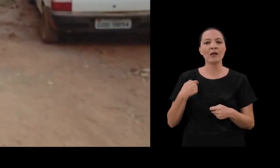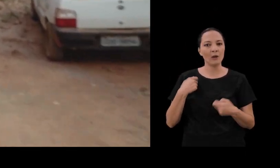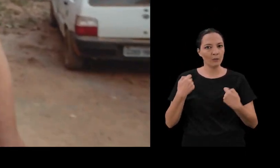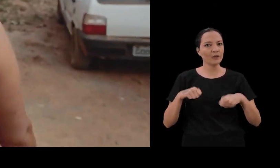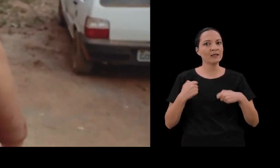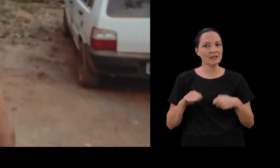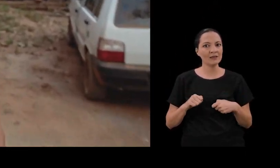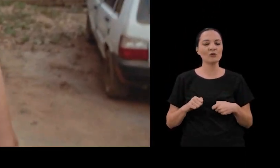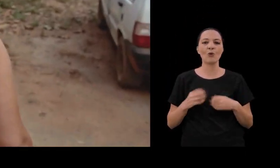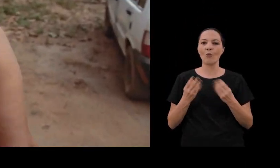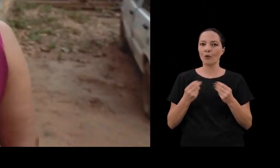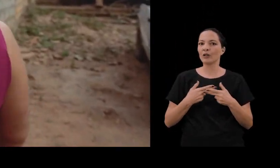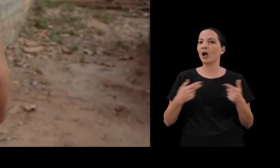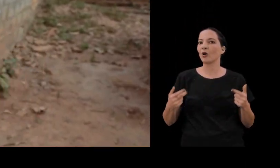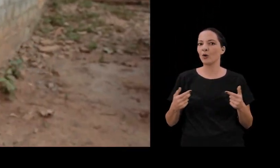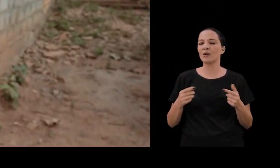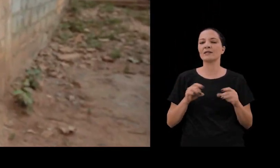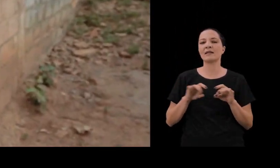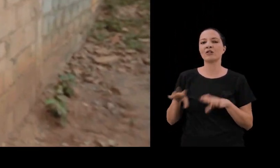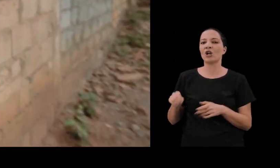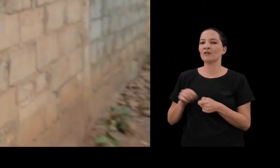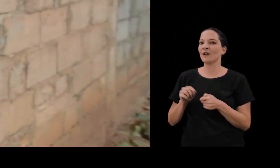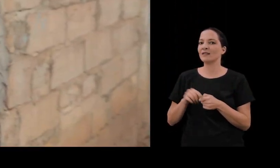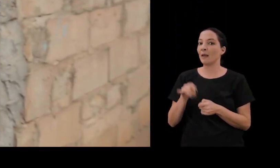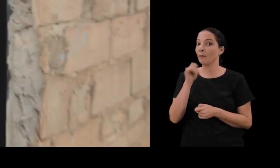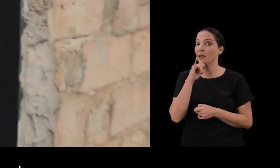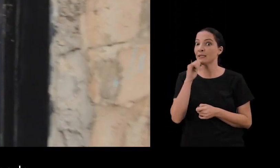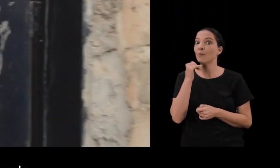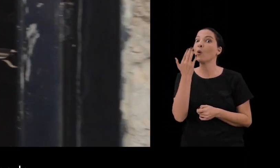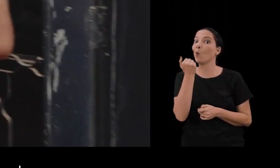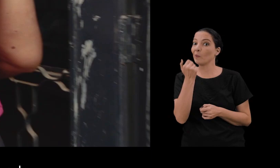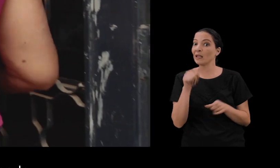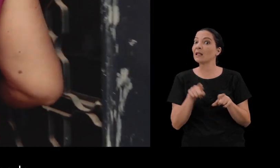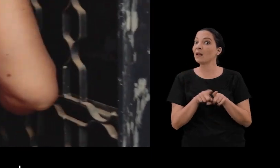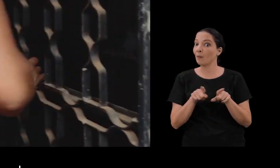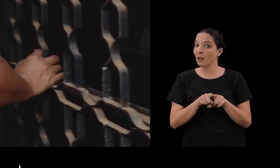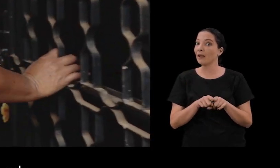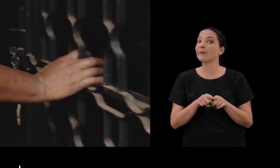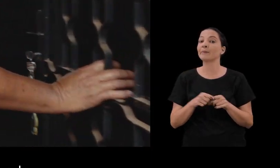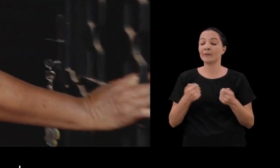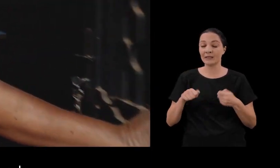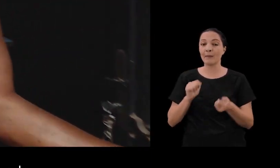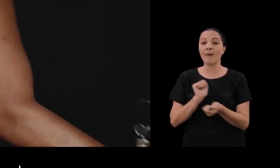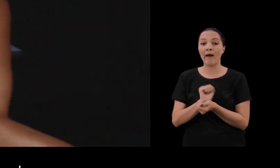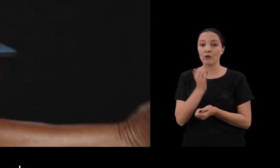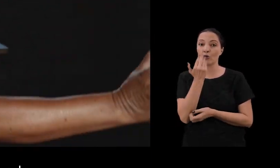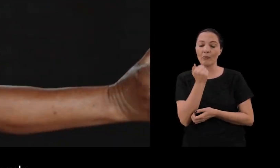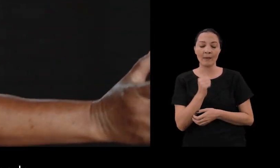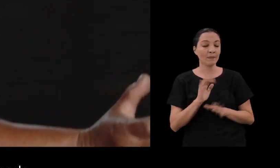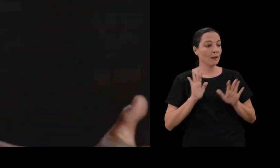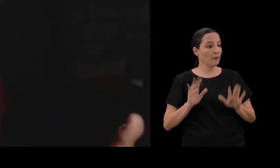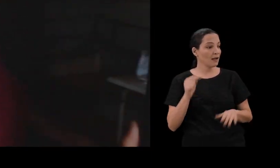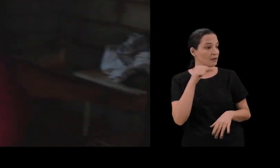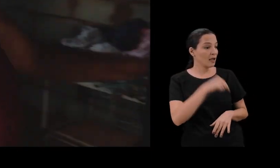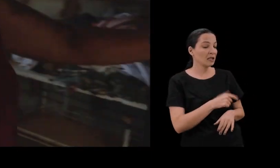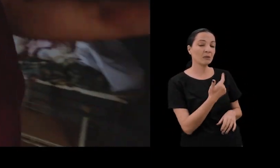viu? De muitos dias de comer, de tudo. Aí aqui, ó, não tem nada. A gente não tem